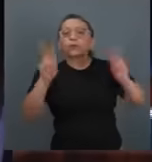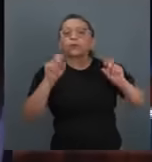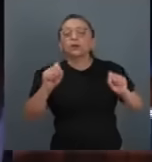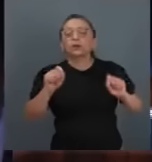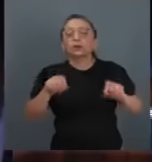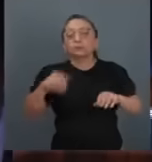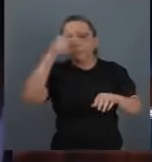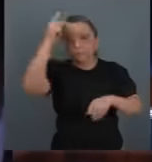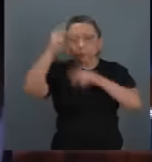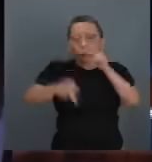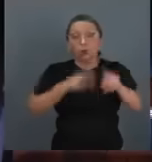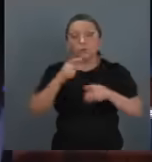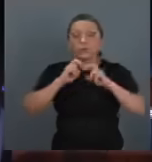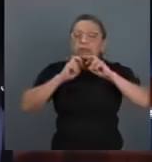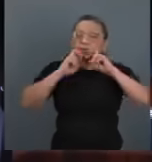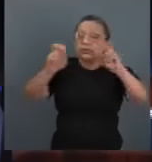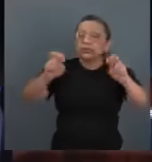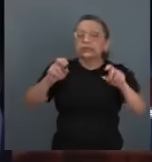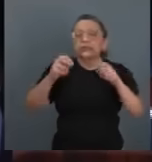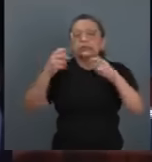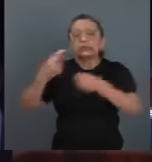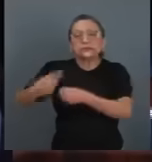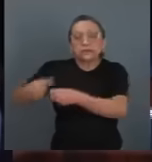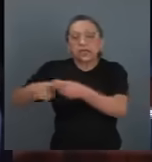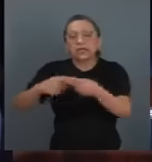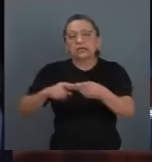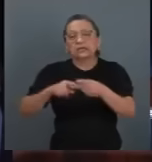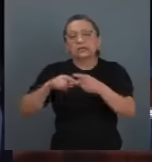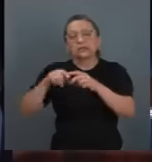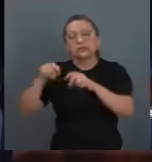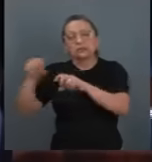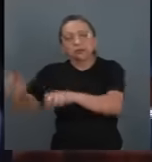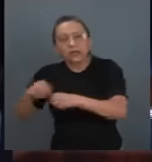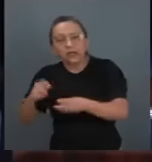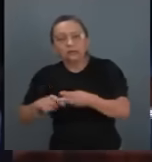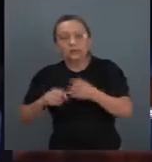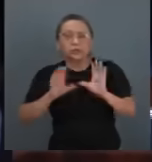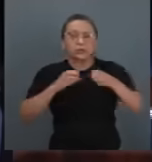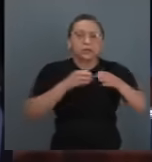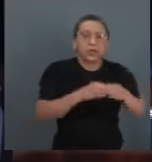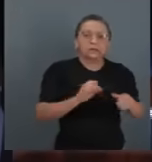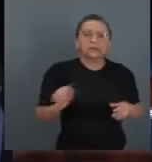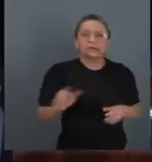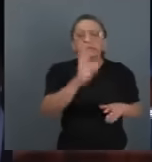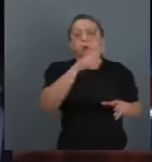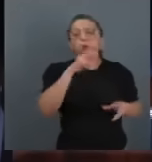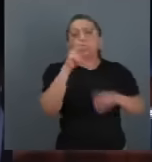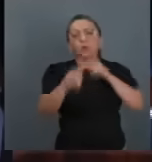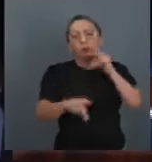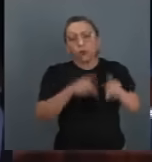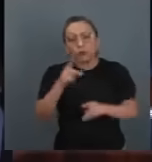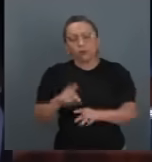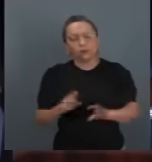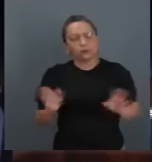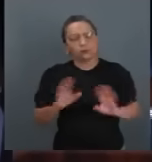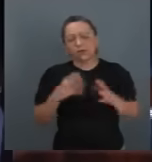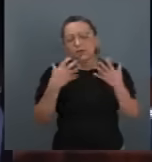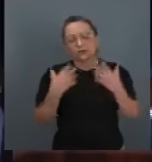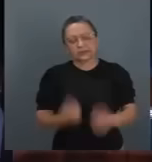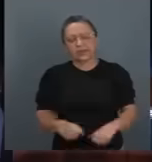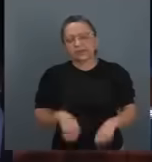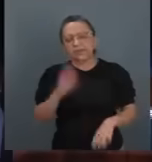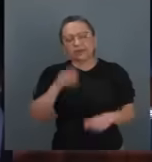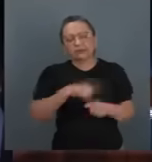das ruas, do campo e da cidade, das comunidades, das periferias. O povo não aceita, mais